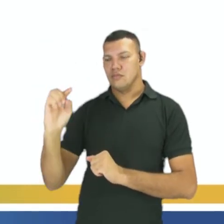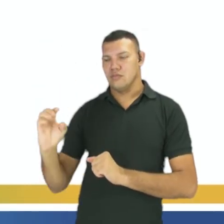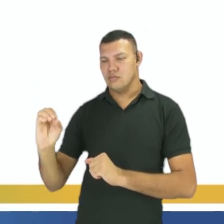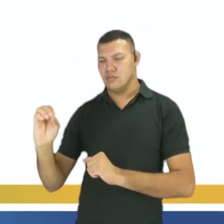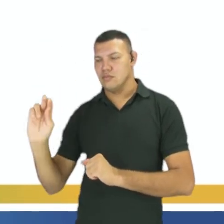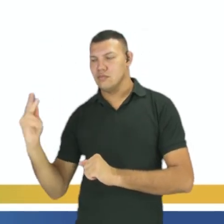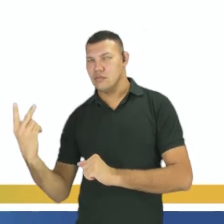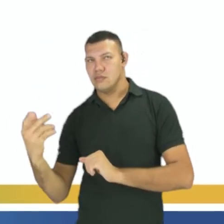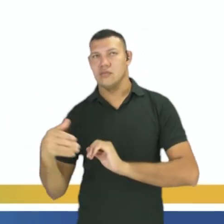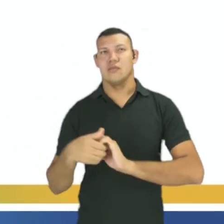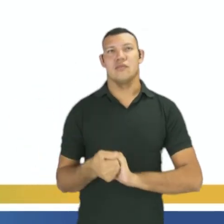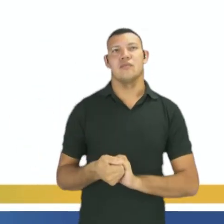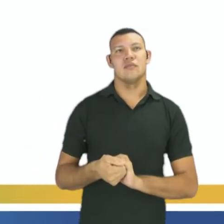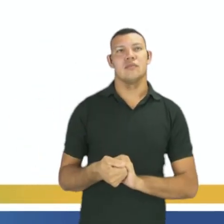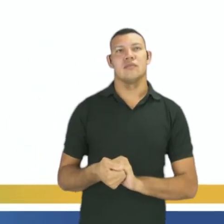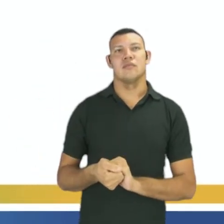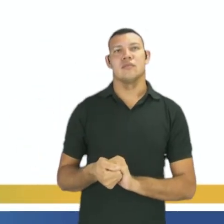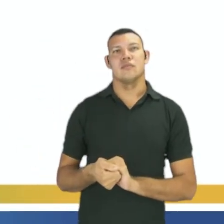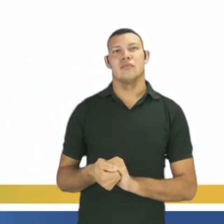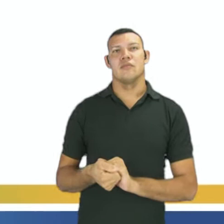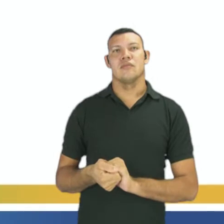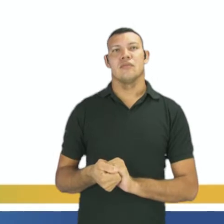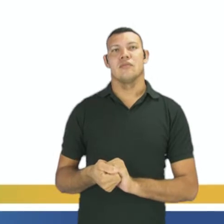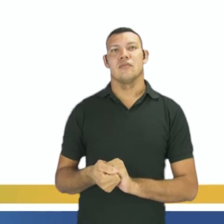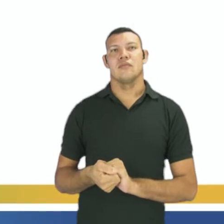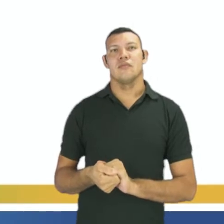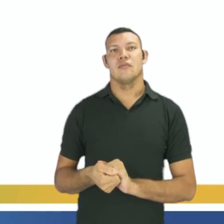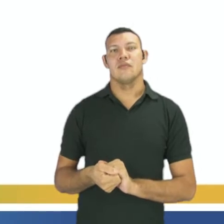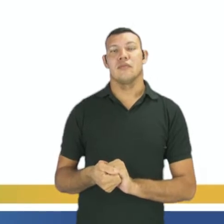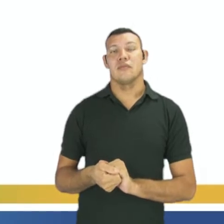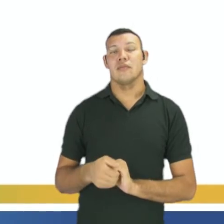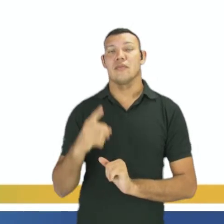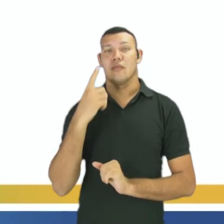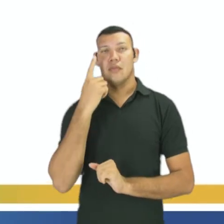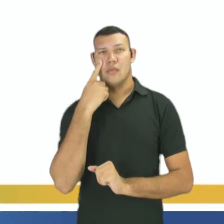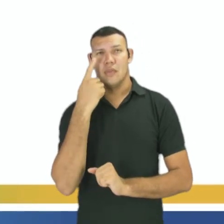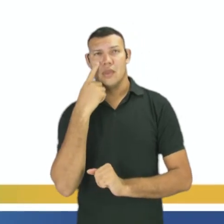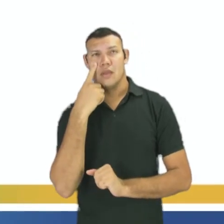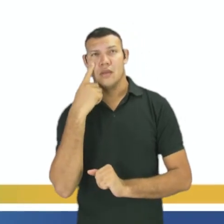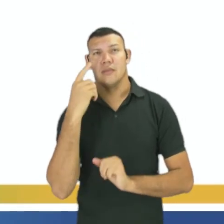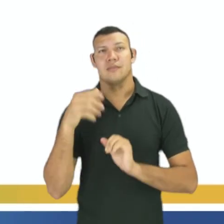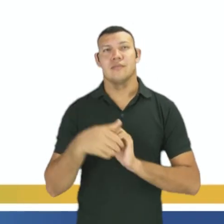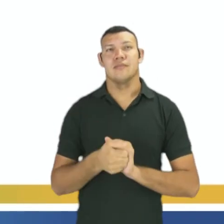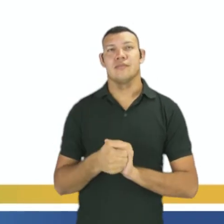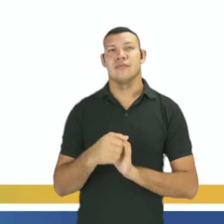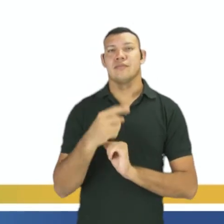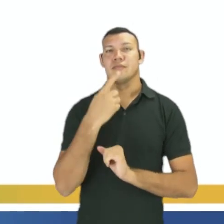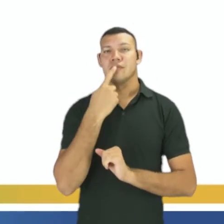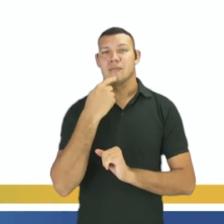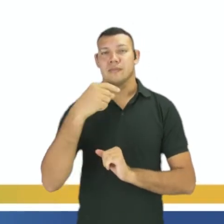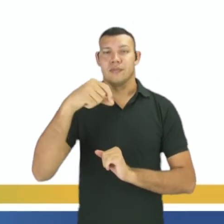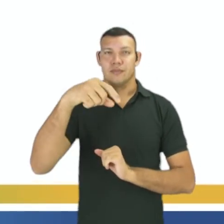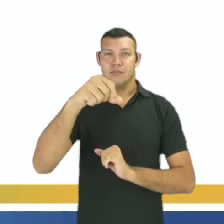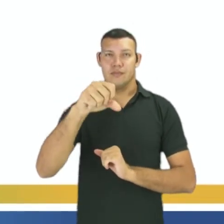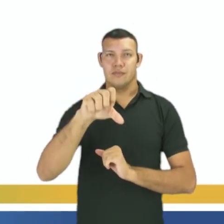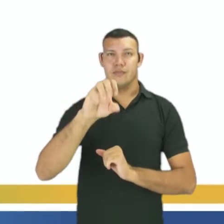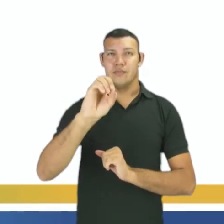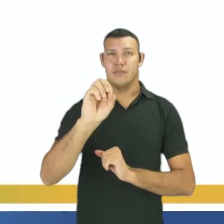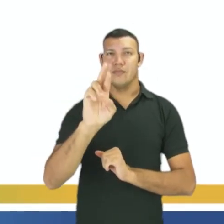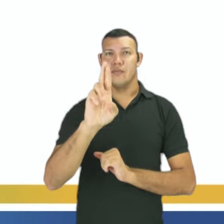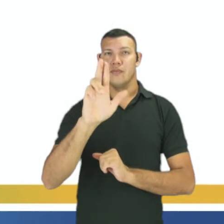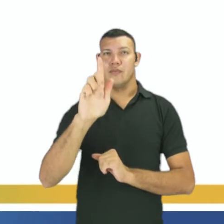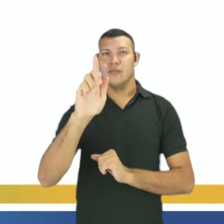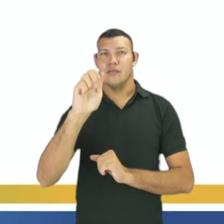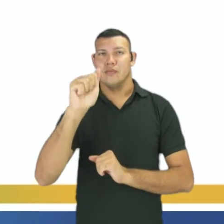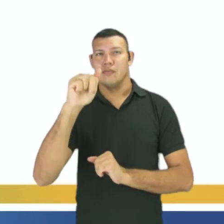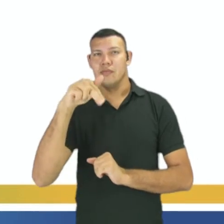O. E uma hidroxila. No outro lado, nós temos aqui sais orgânicos que são com esse